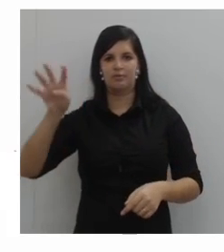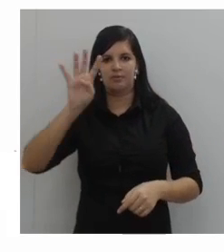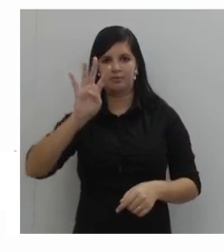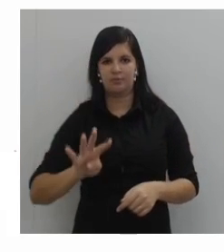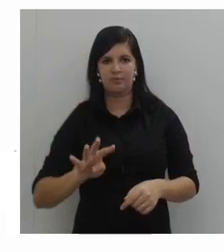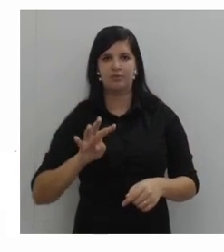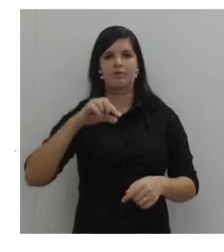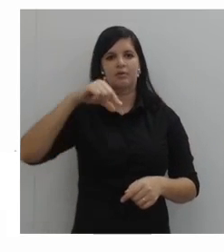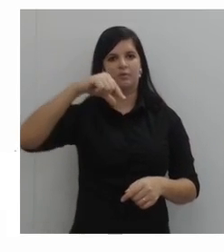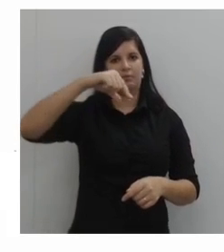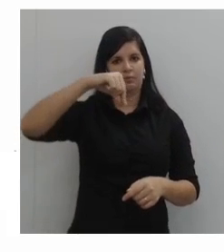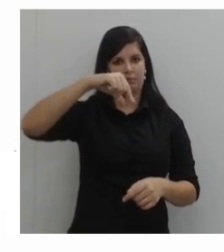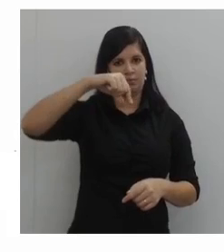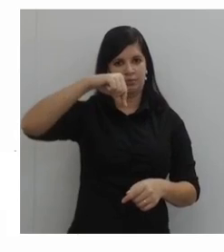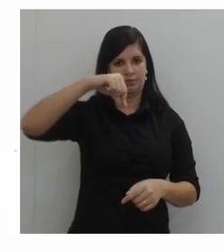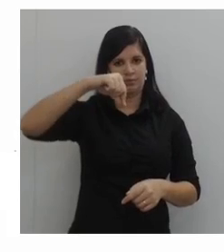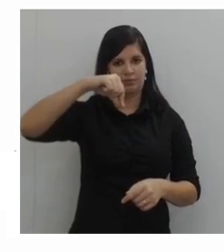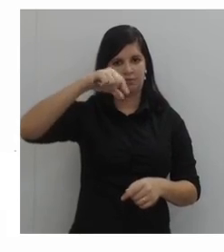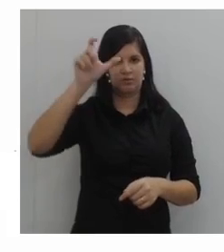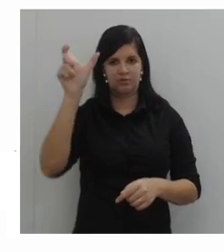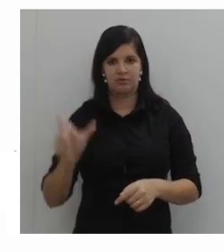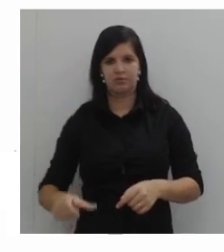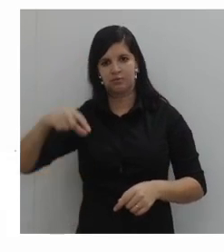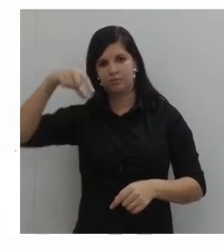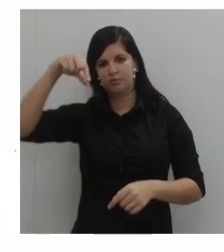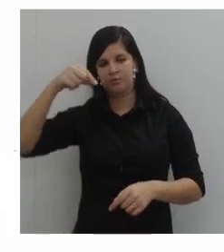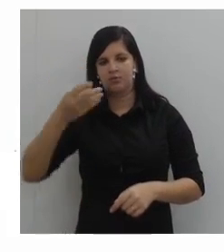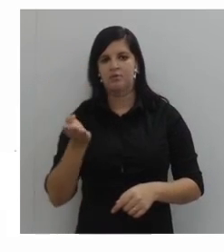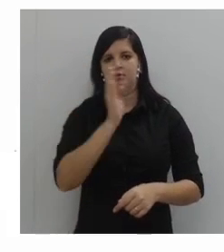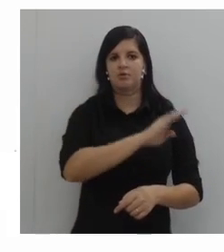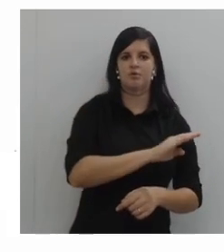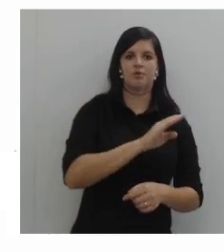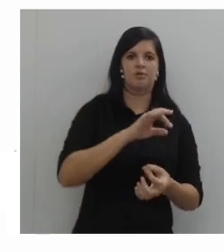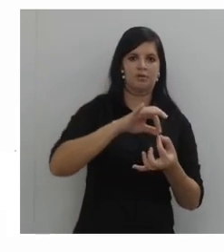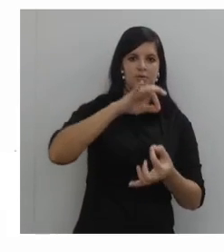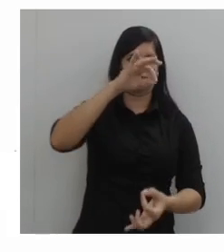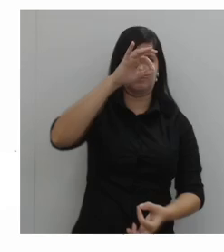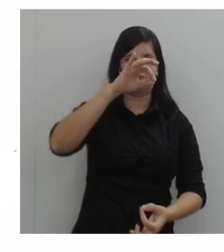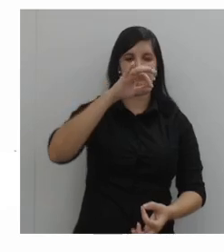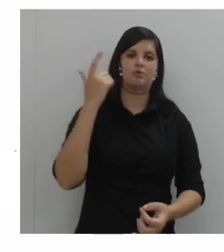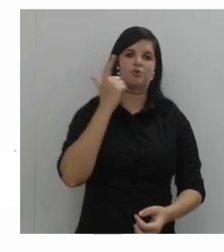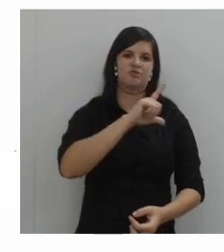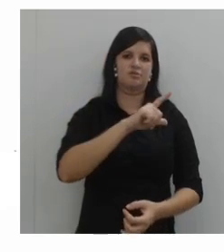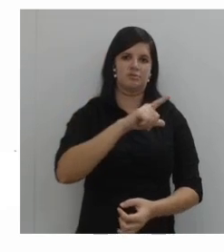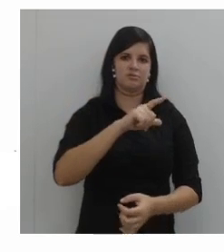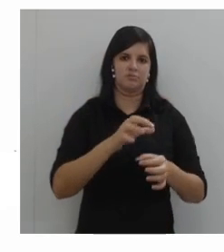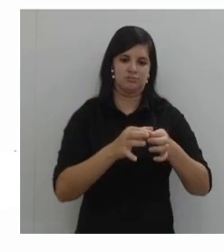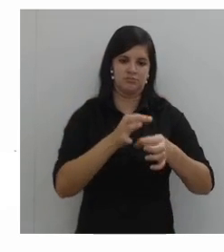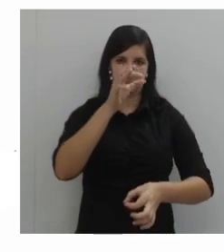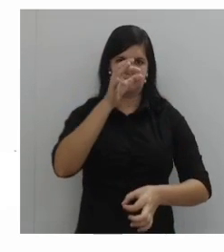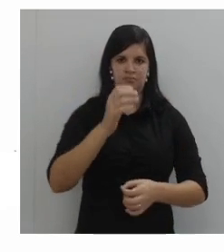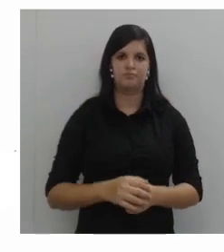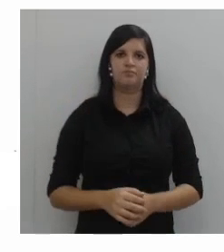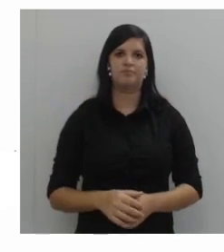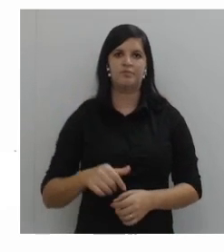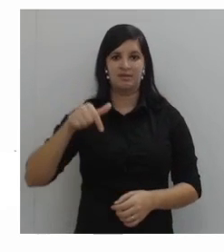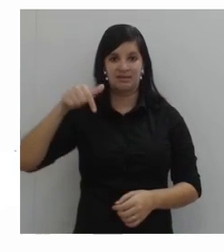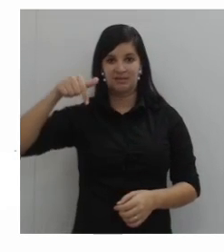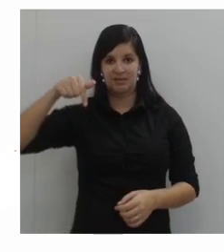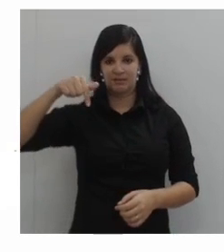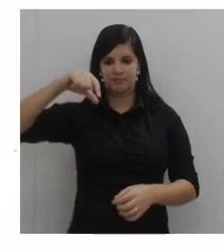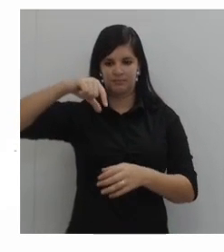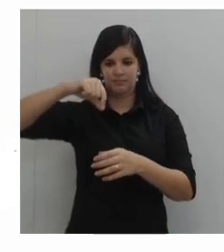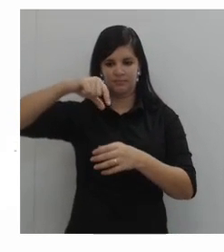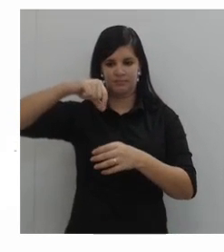quantidade de gotas e na coluna da direita a altura que ela atinge na proveta. Então, 7 gotas,